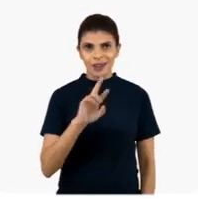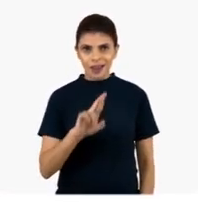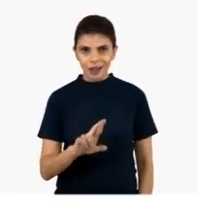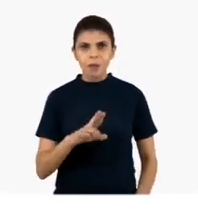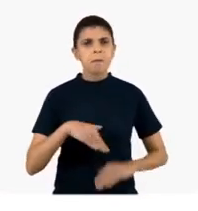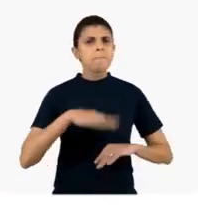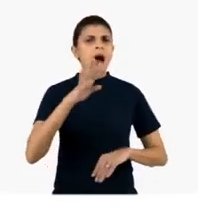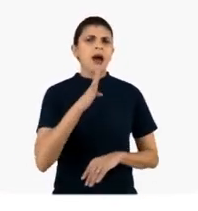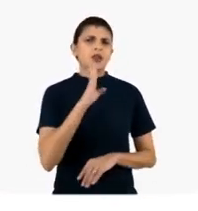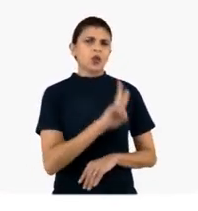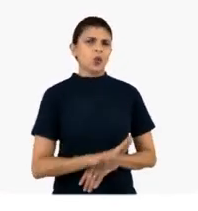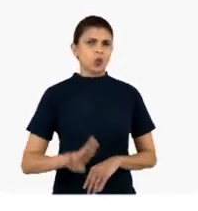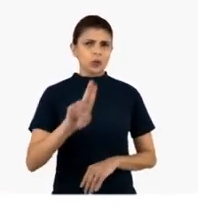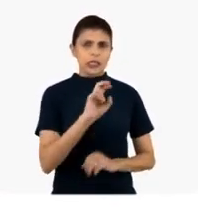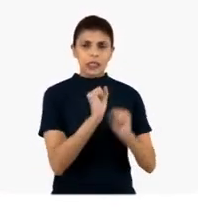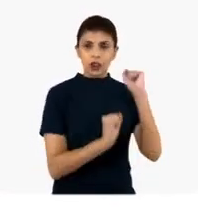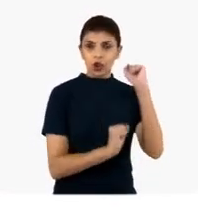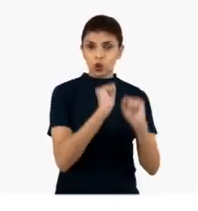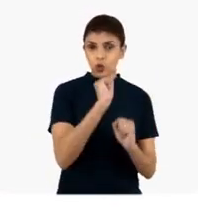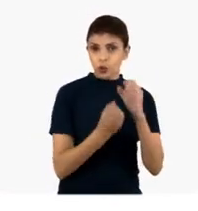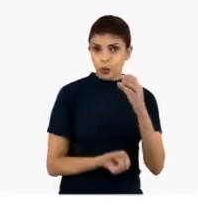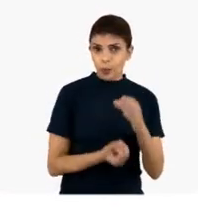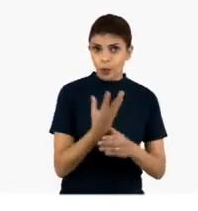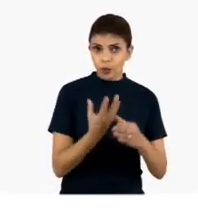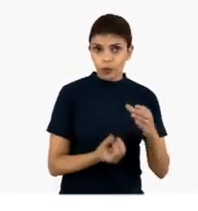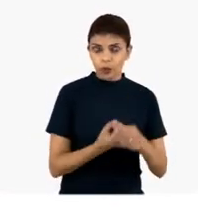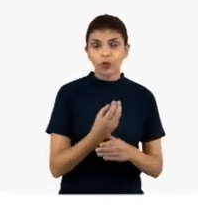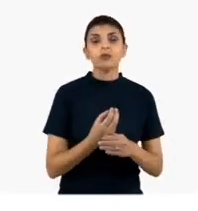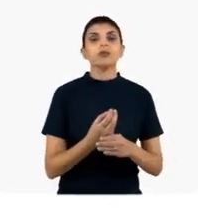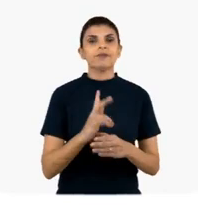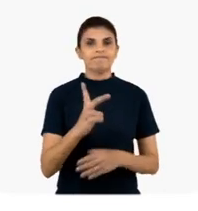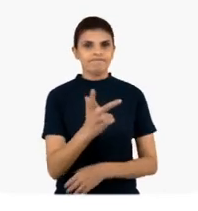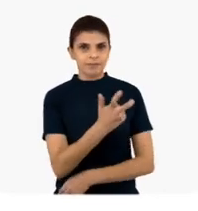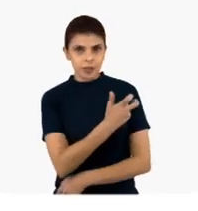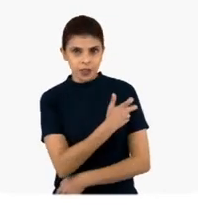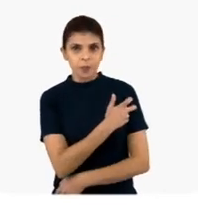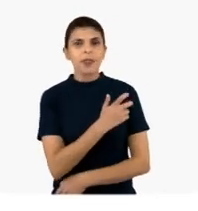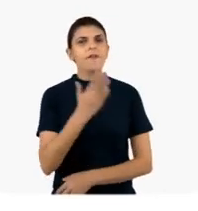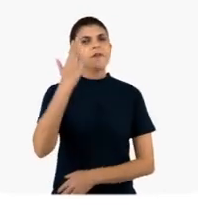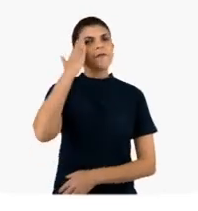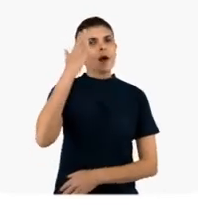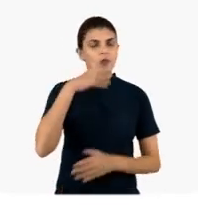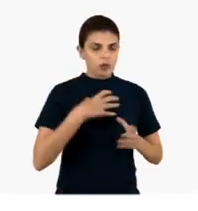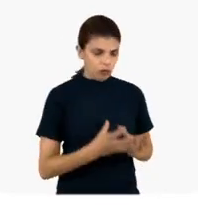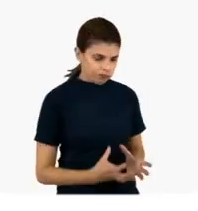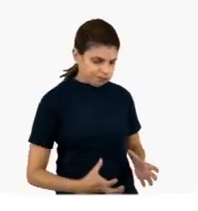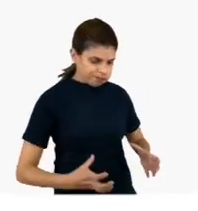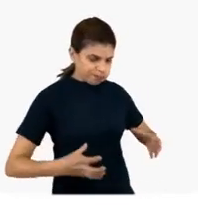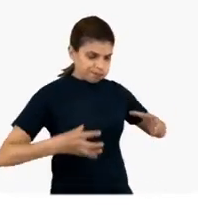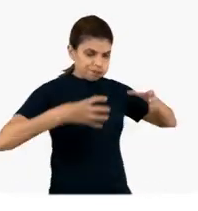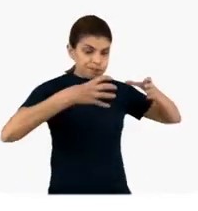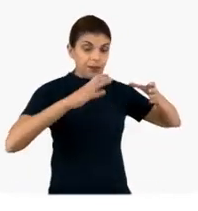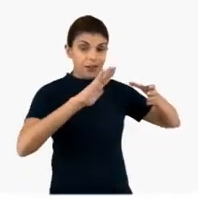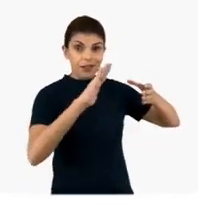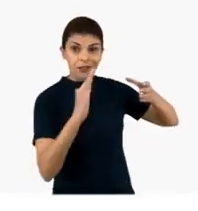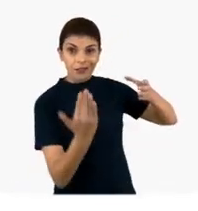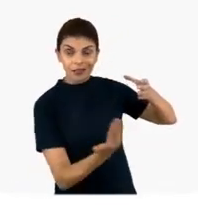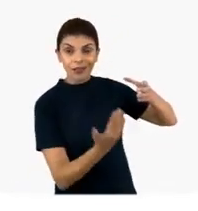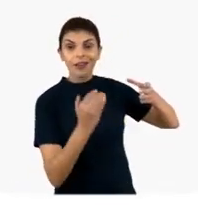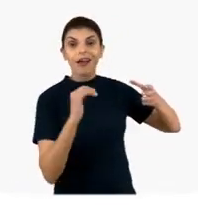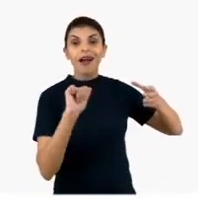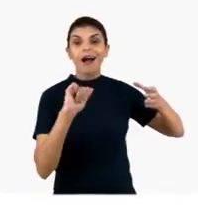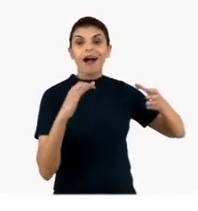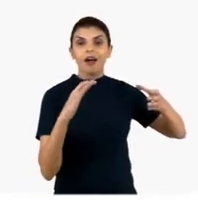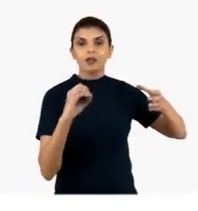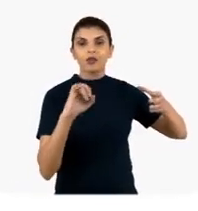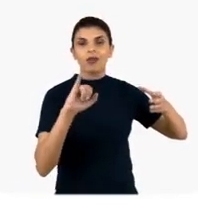o biorreator mais comumente utilizado dentro da indústria de produção de biofármacos. É o famoso tanque de aço inox agitado,